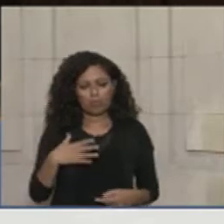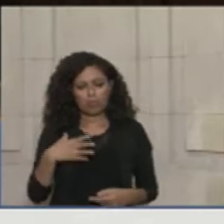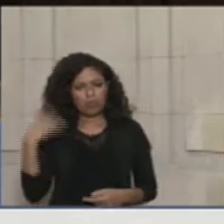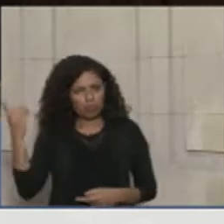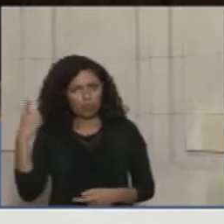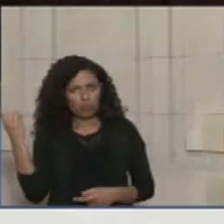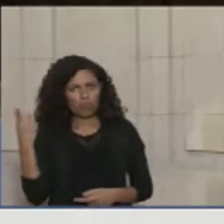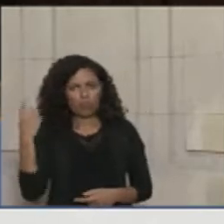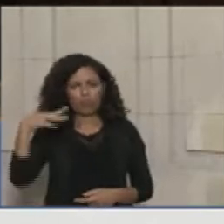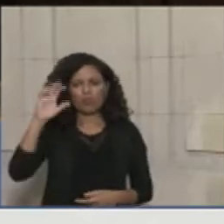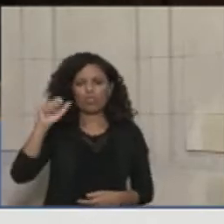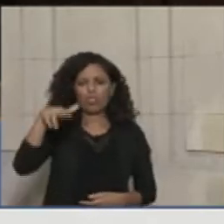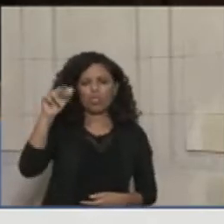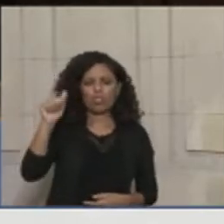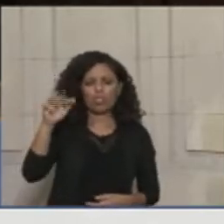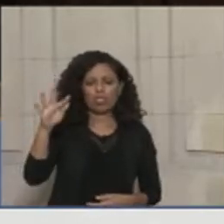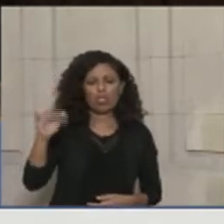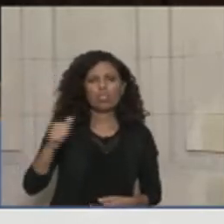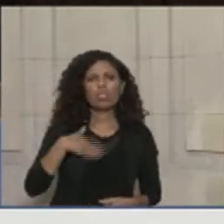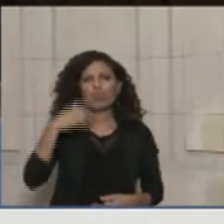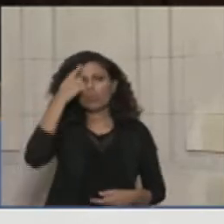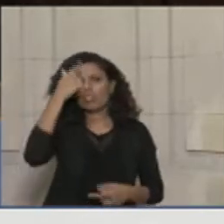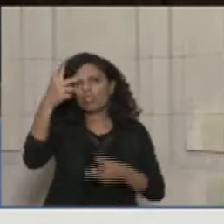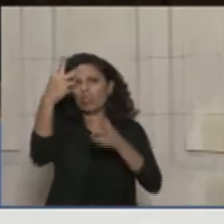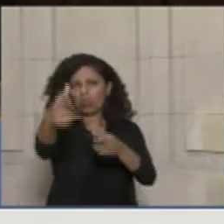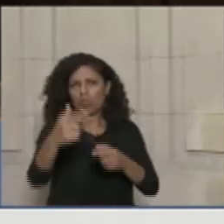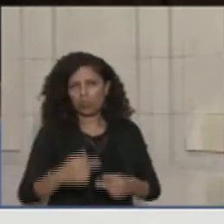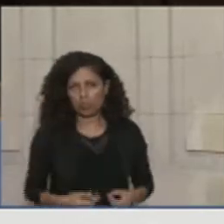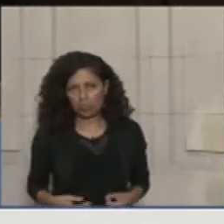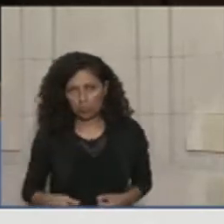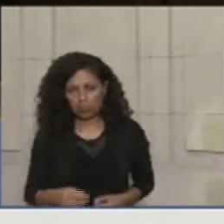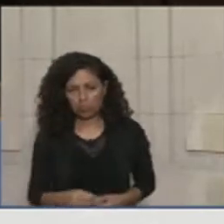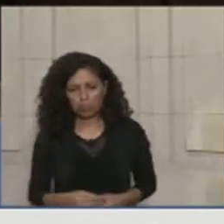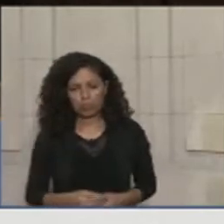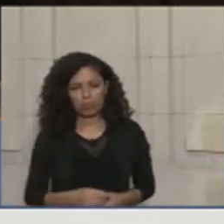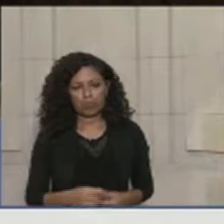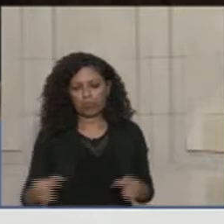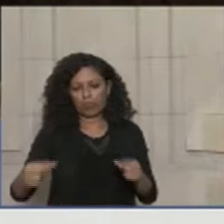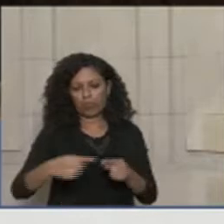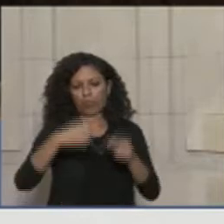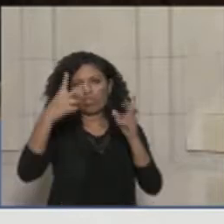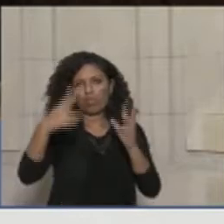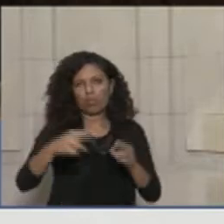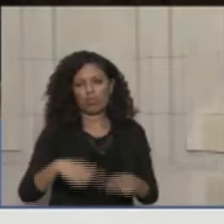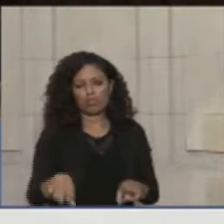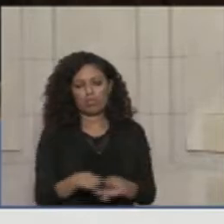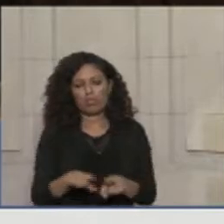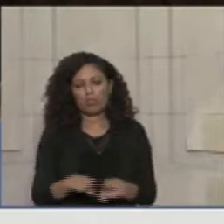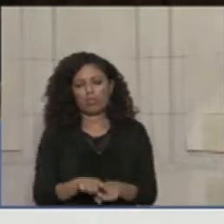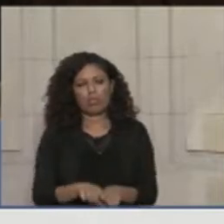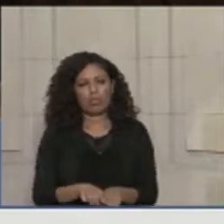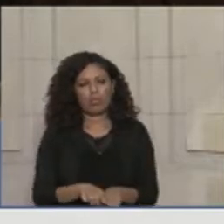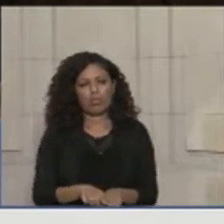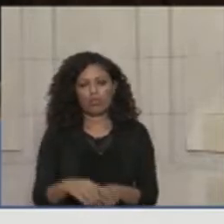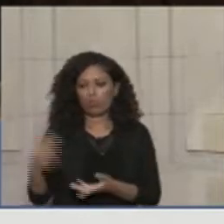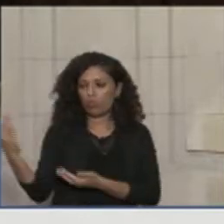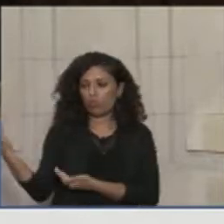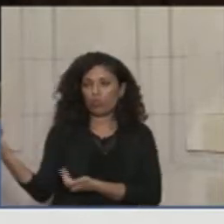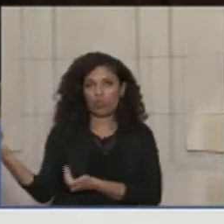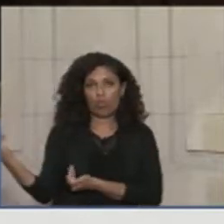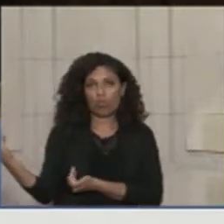plenamente. E além do mais, senhor presidente, os jovens